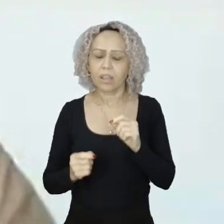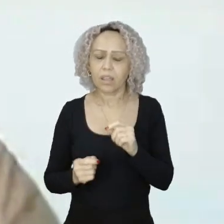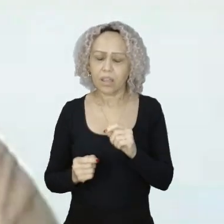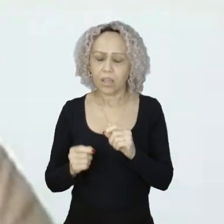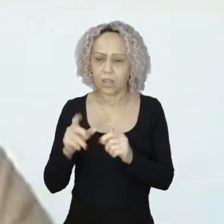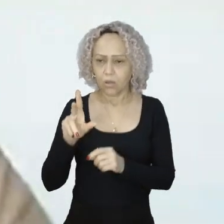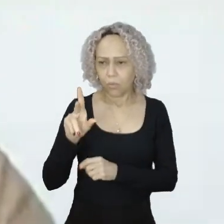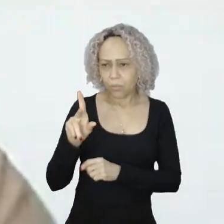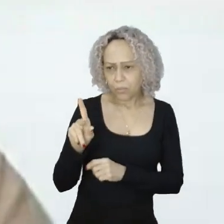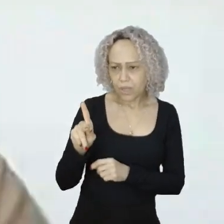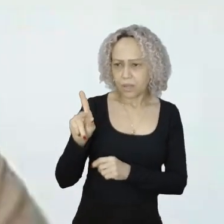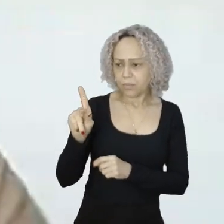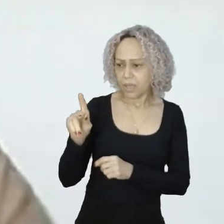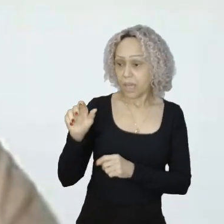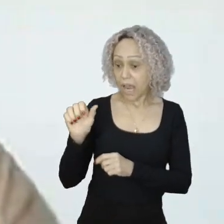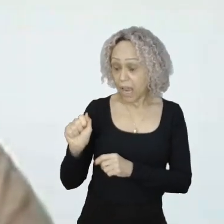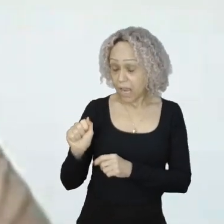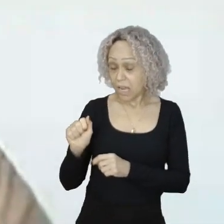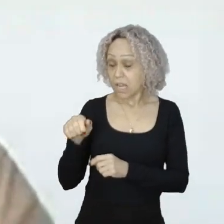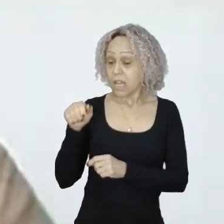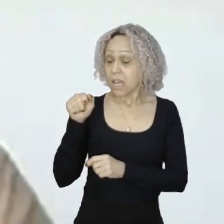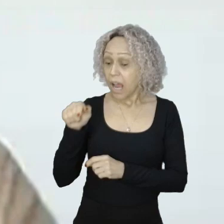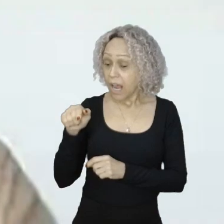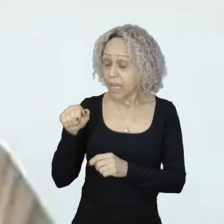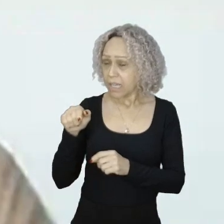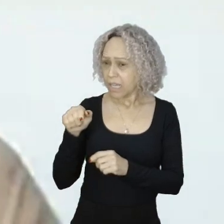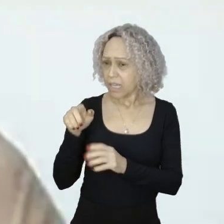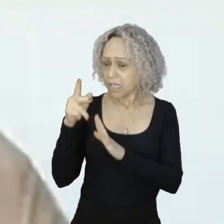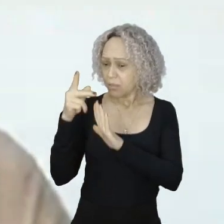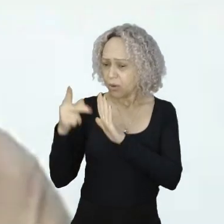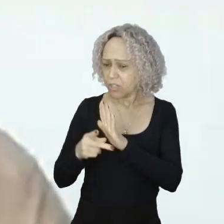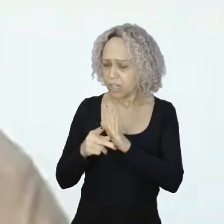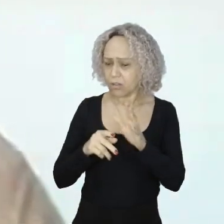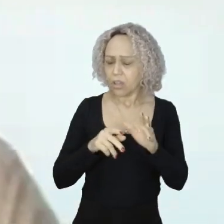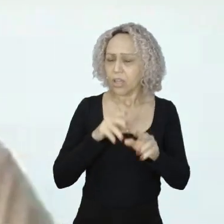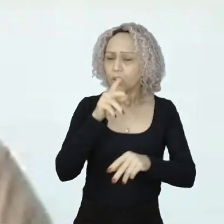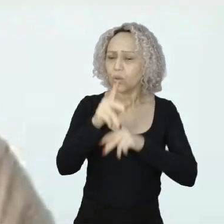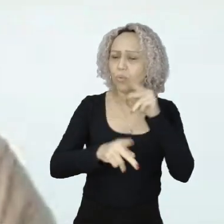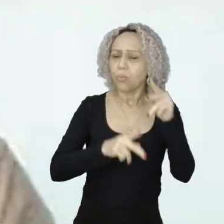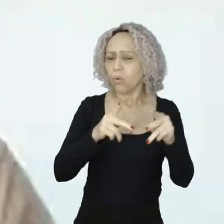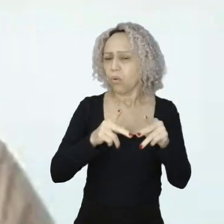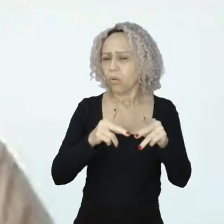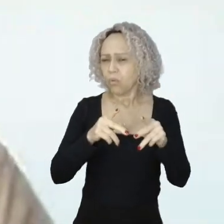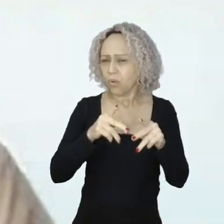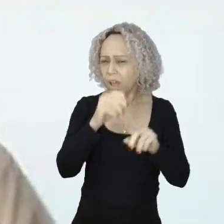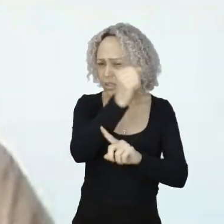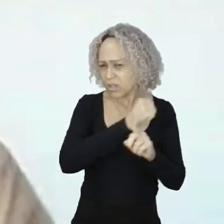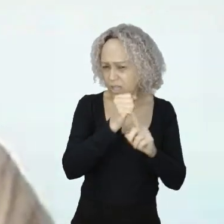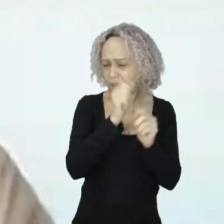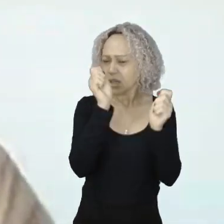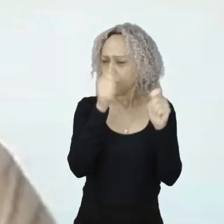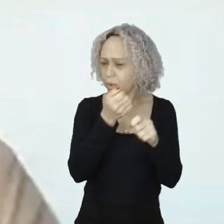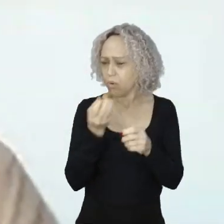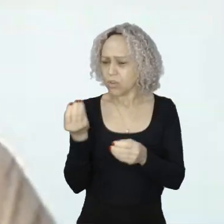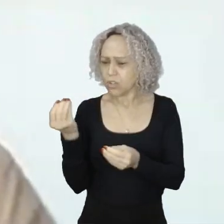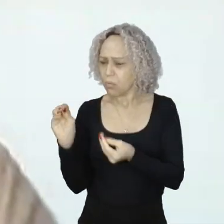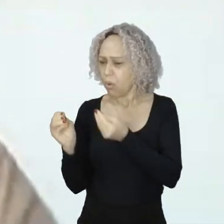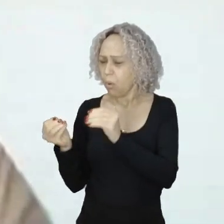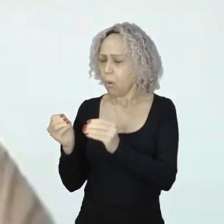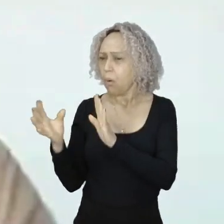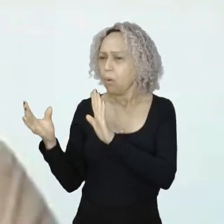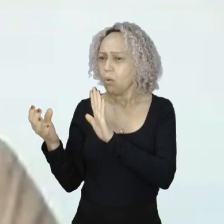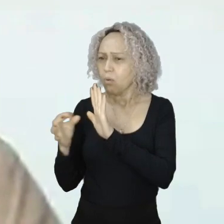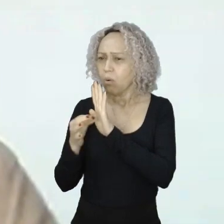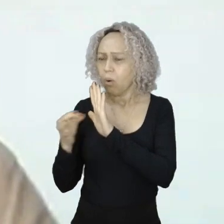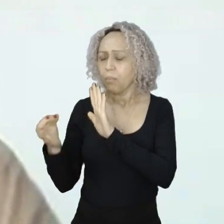Então, aos poucos, né, nós estamos retomando essa participação social, popular,